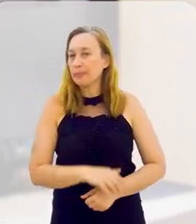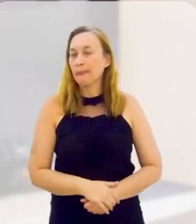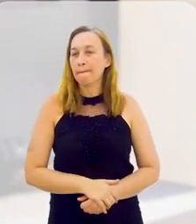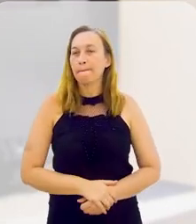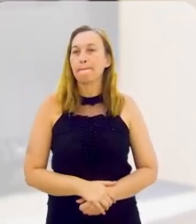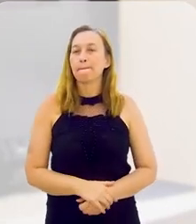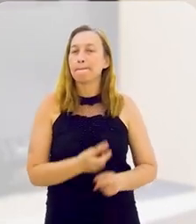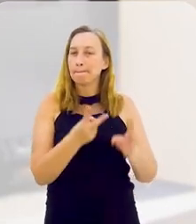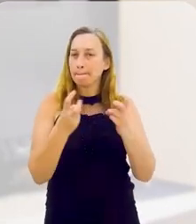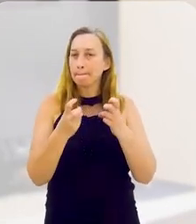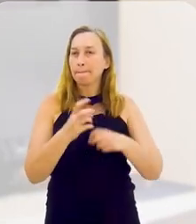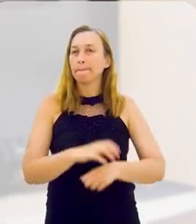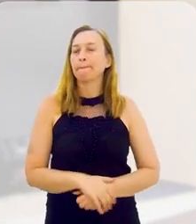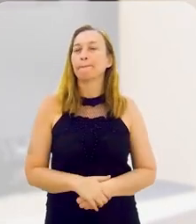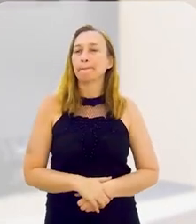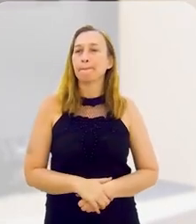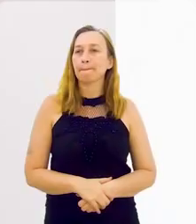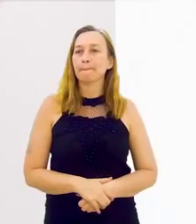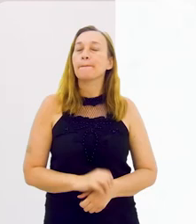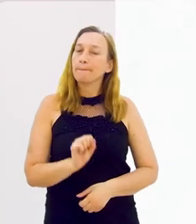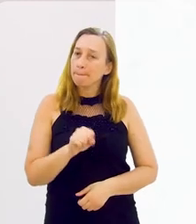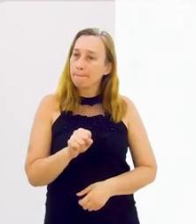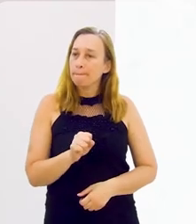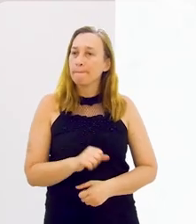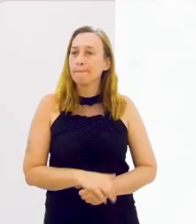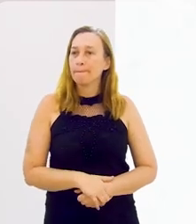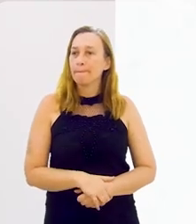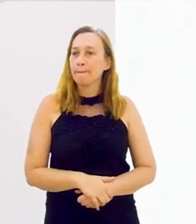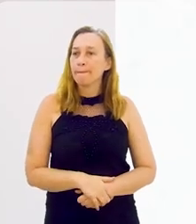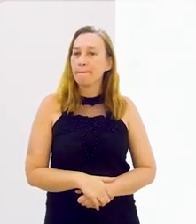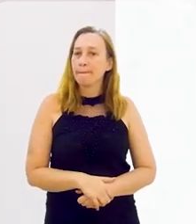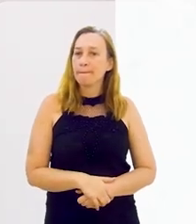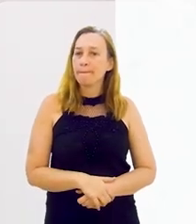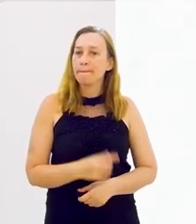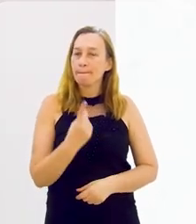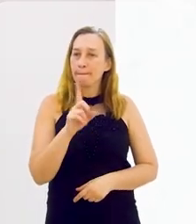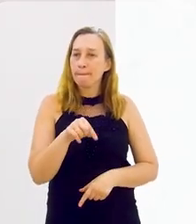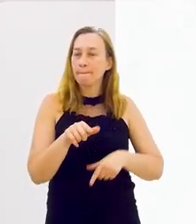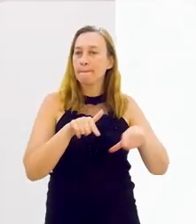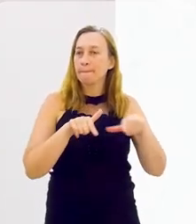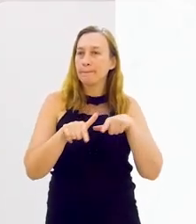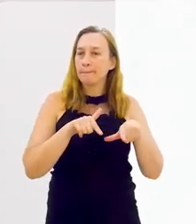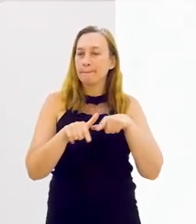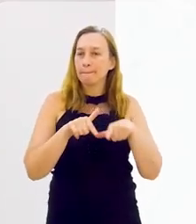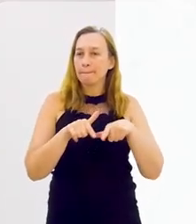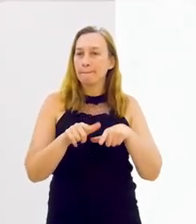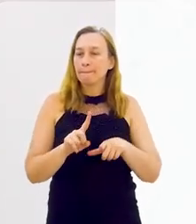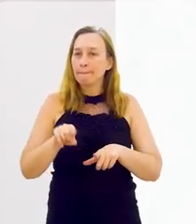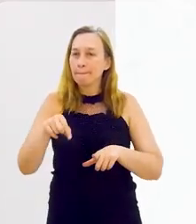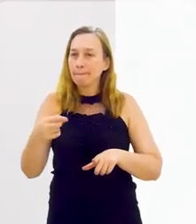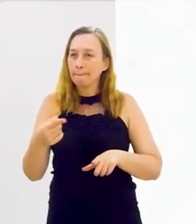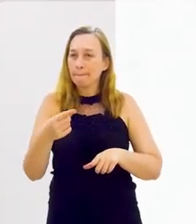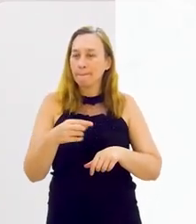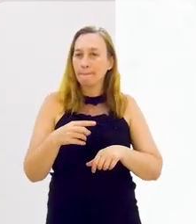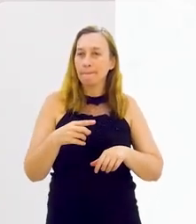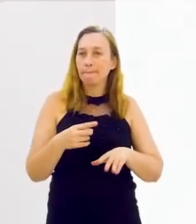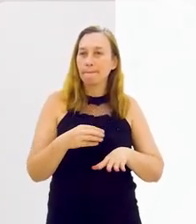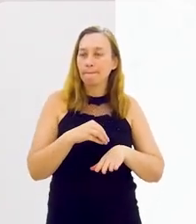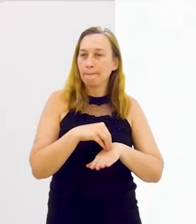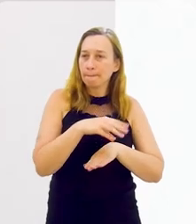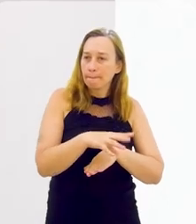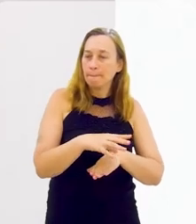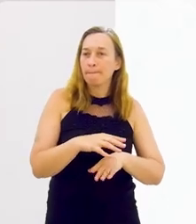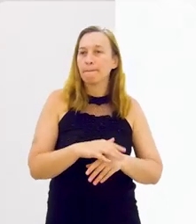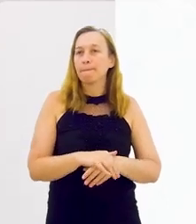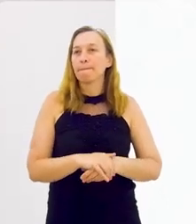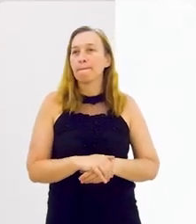daí? Dessa Eu acho que é necessário. observação? Eu acho que é necessário. É um trabalho, né? Por isso que a gente medita, né? Pra gente